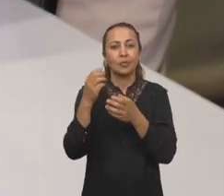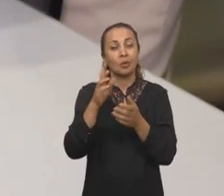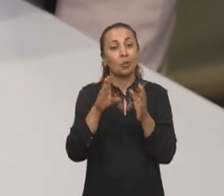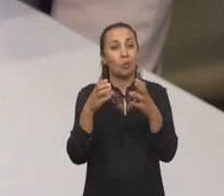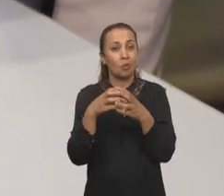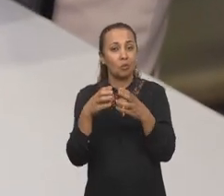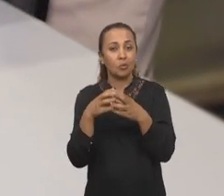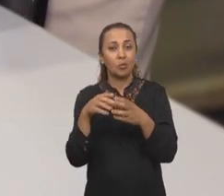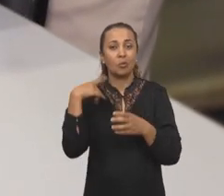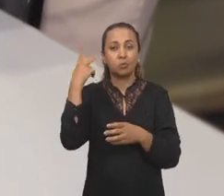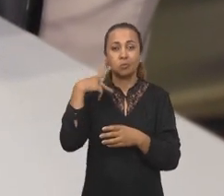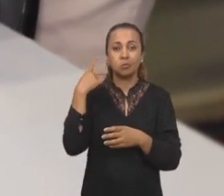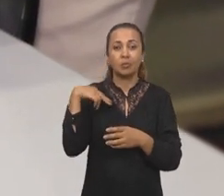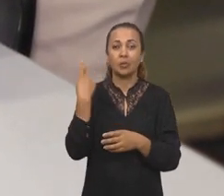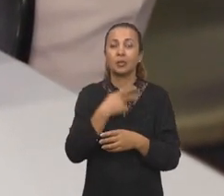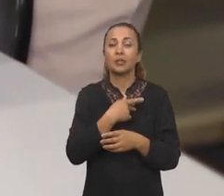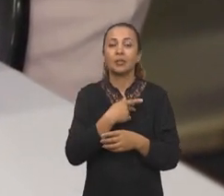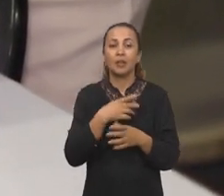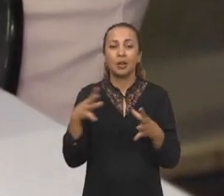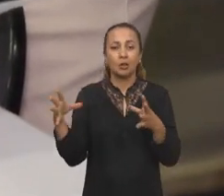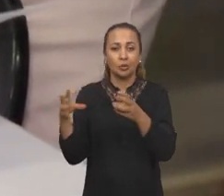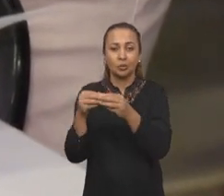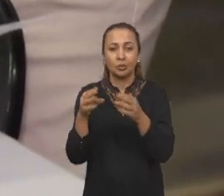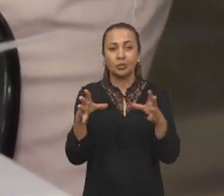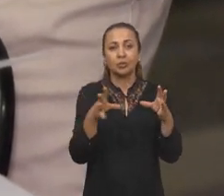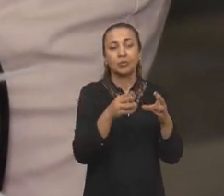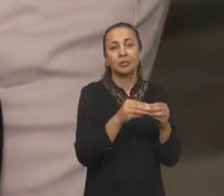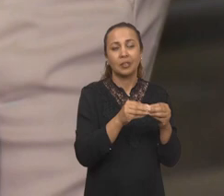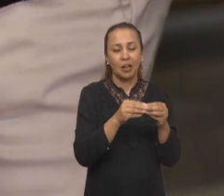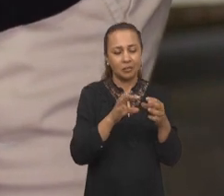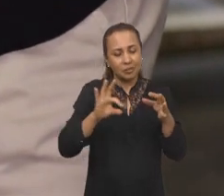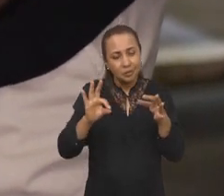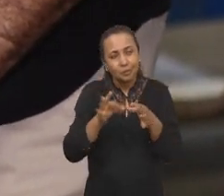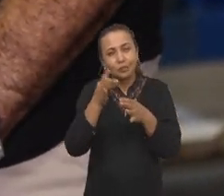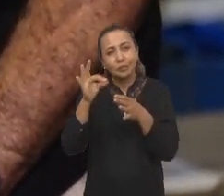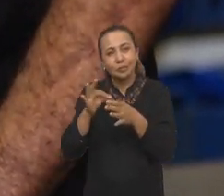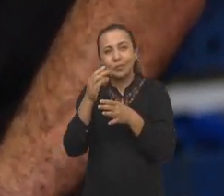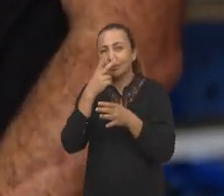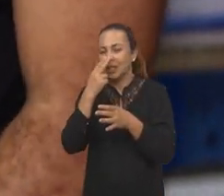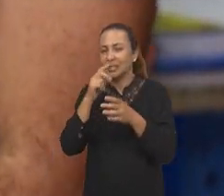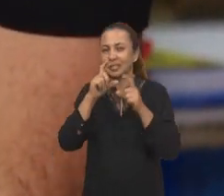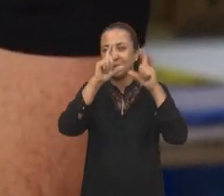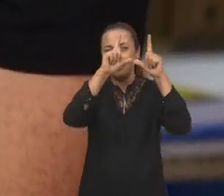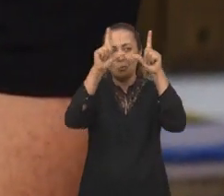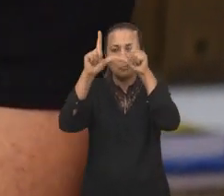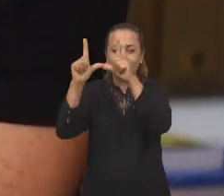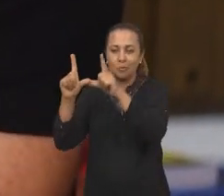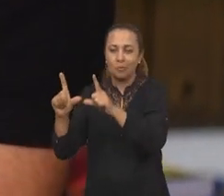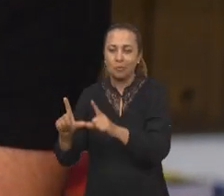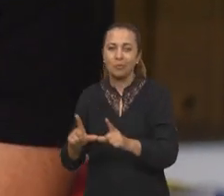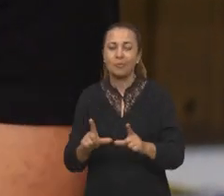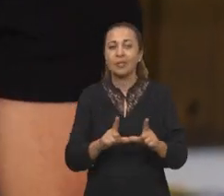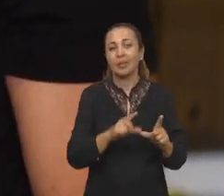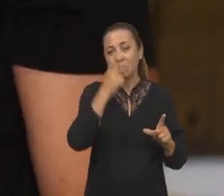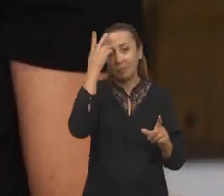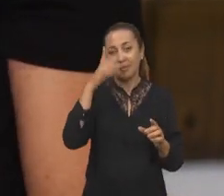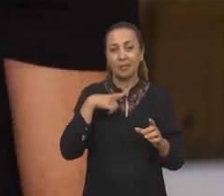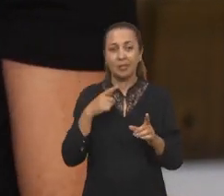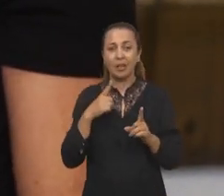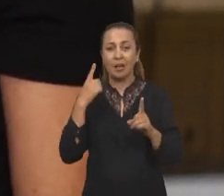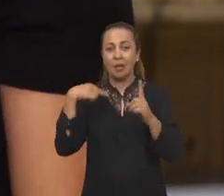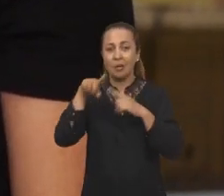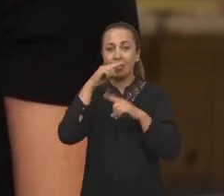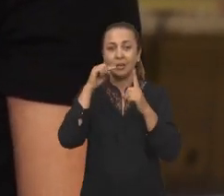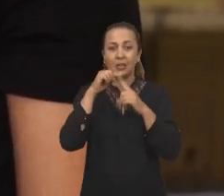políticos EA gente vai juntando todos se esta colcha de retalho né E para dar sentido né